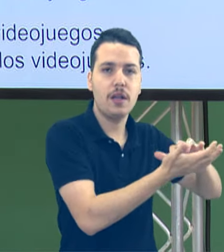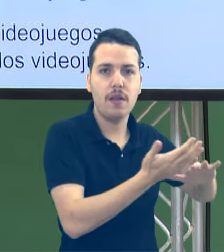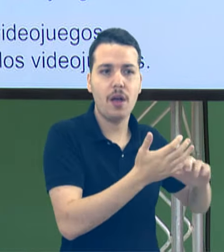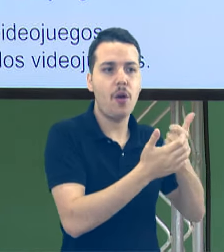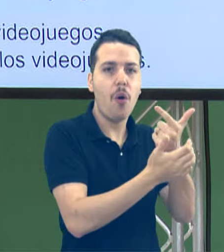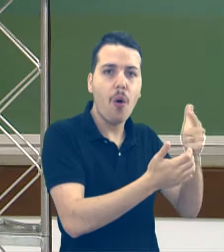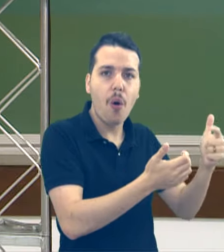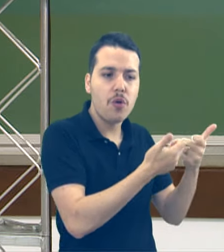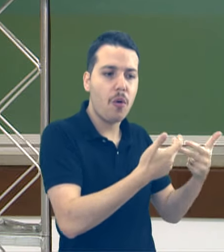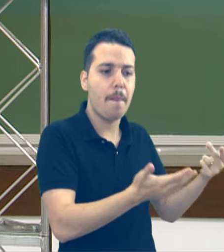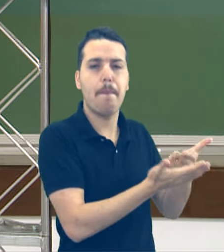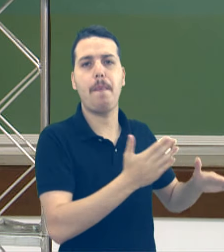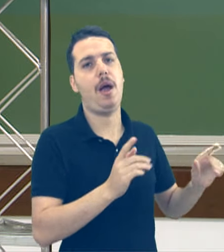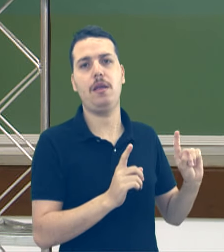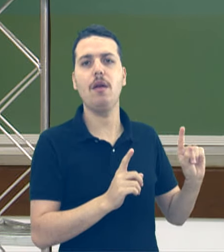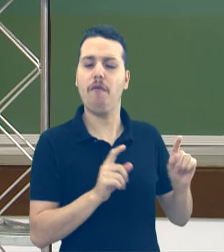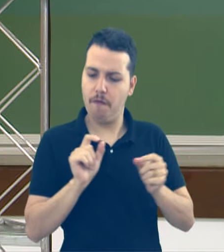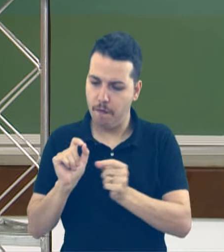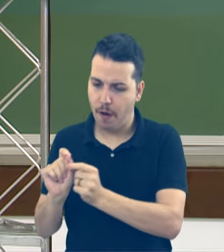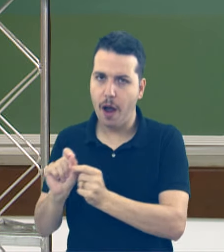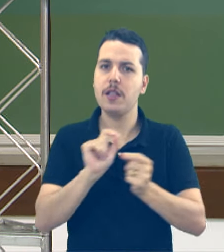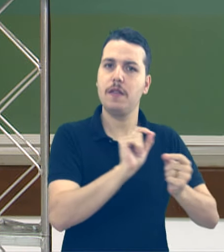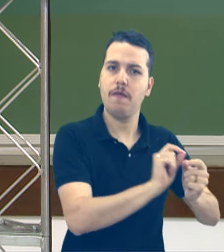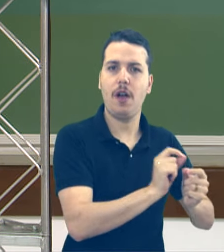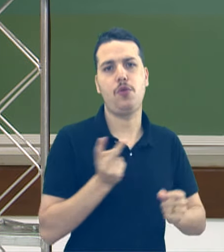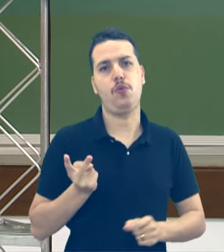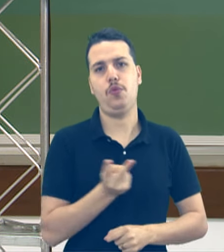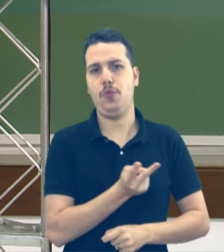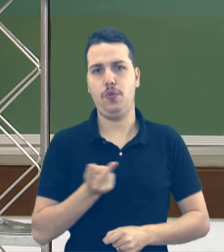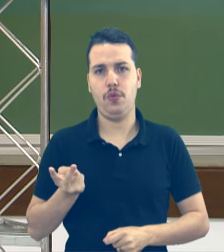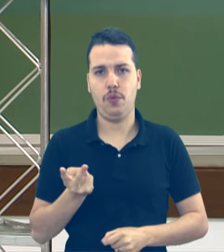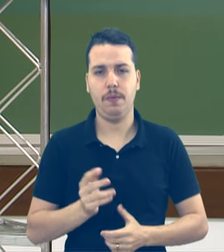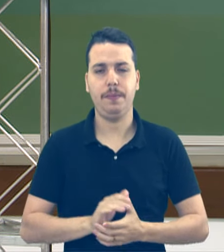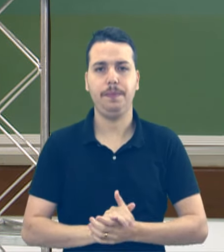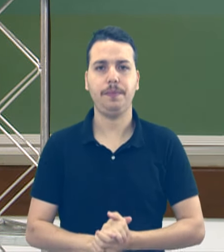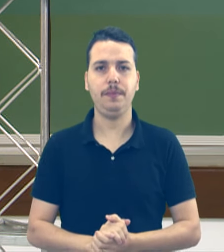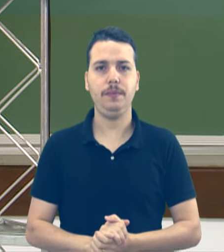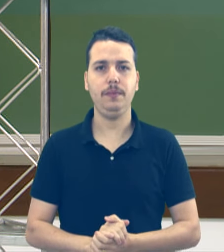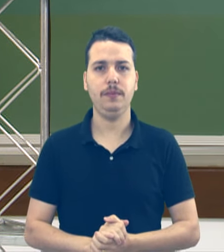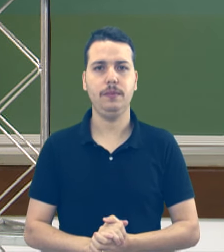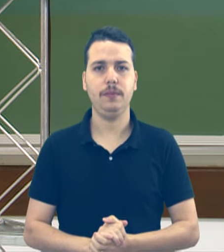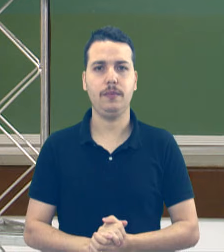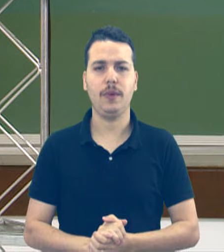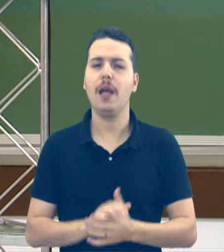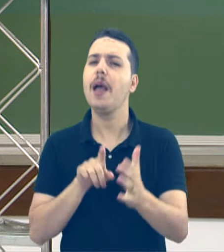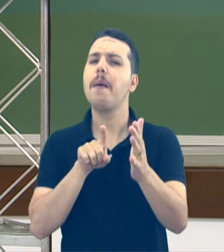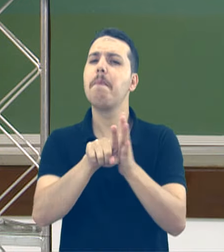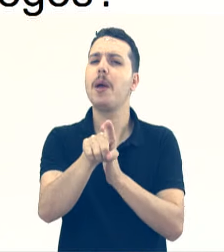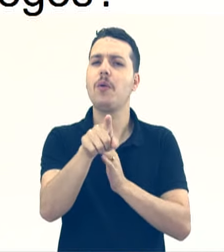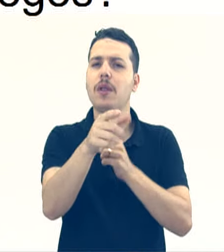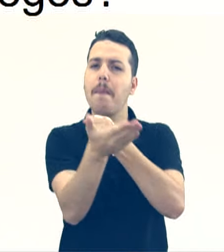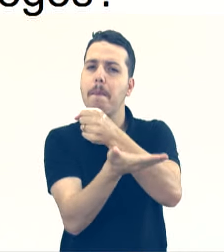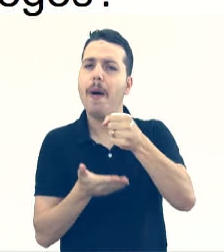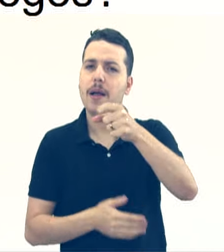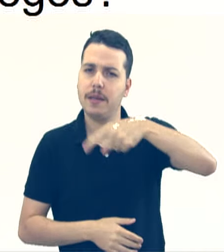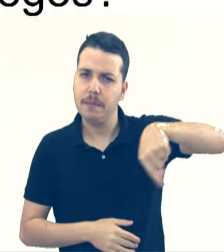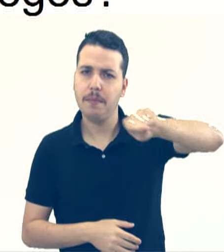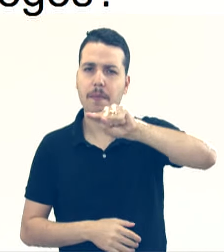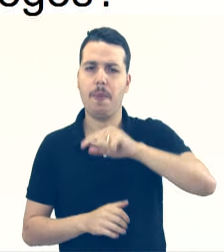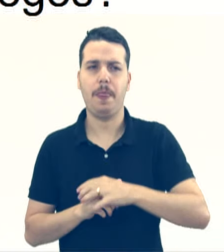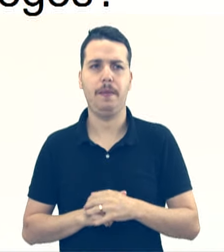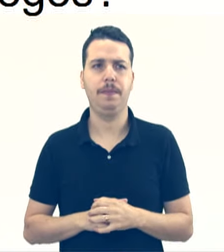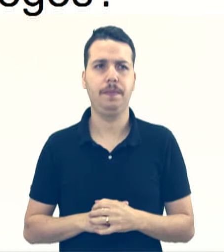outras atividades, outros afazeres, ok? Uma perguntinha básica para ti, para